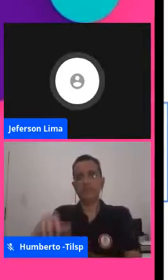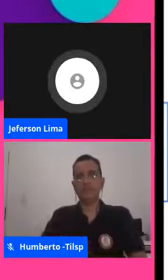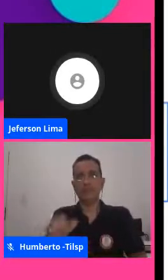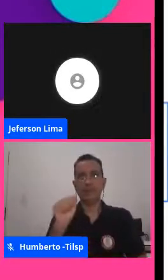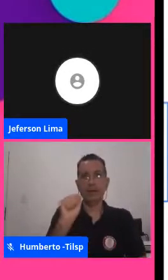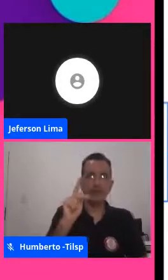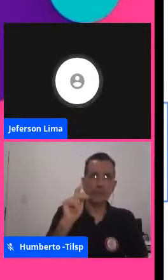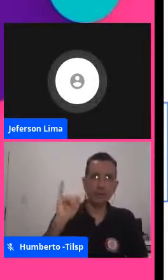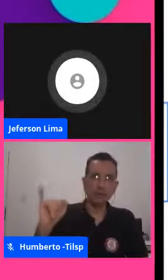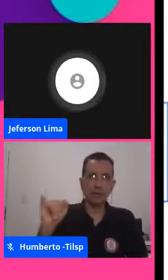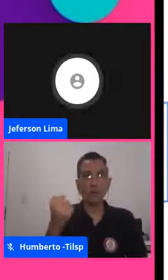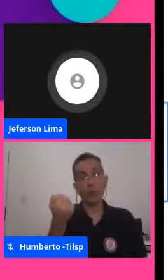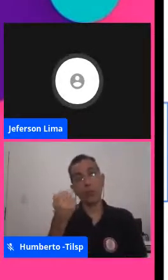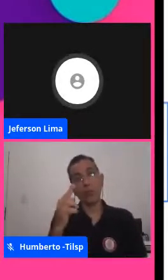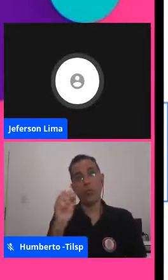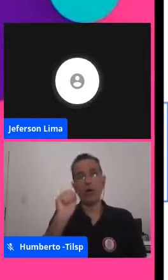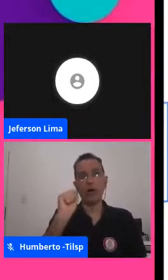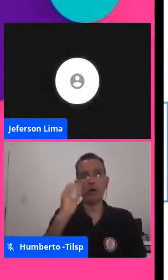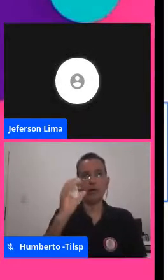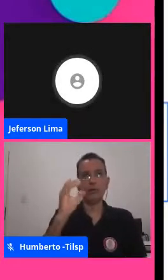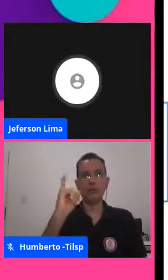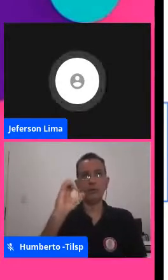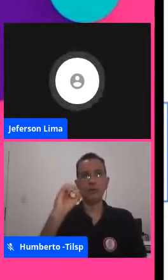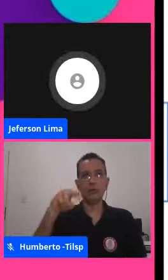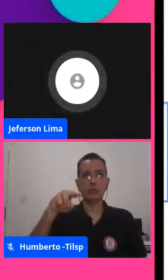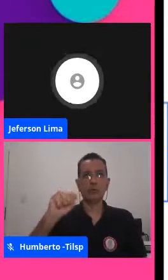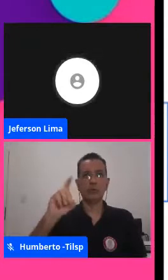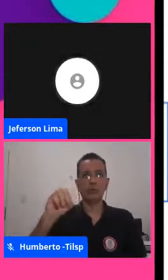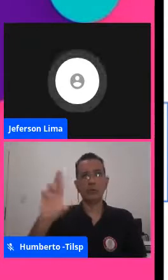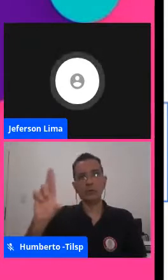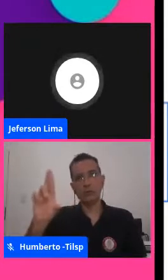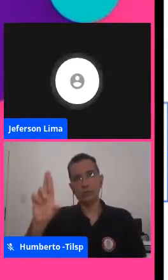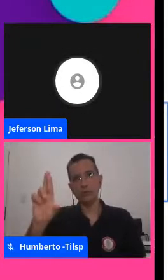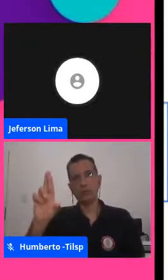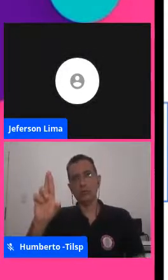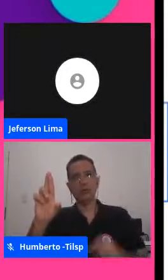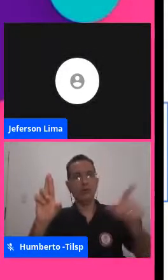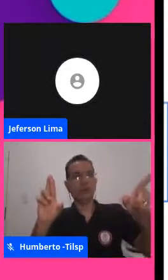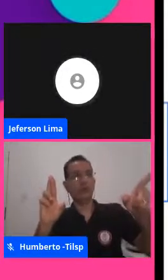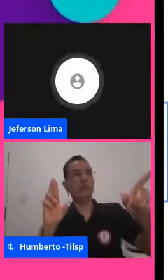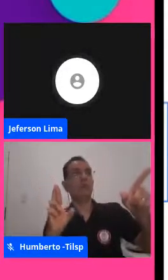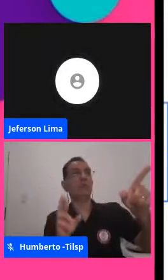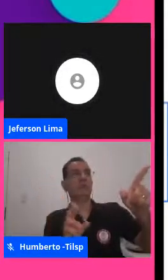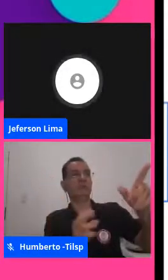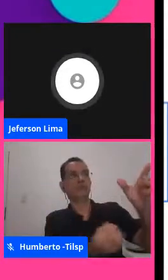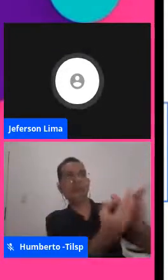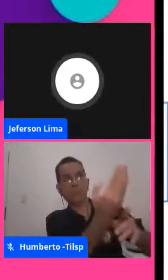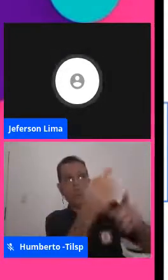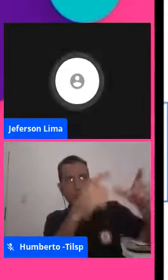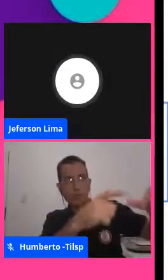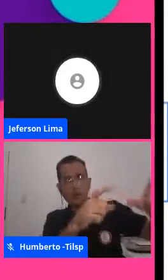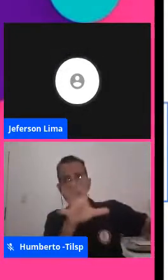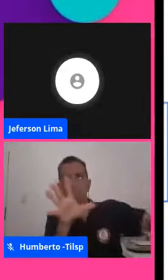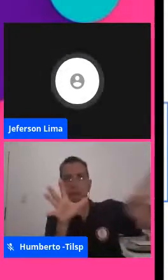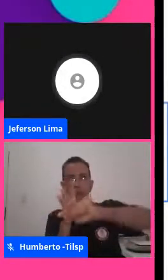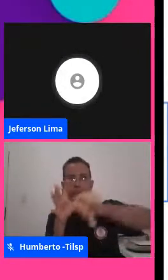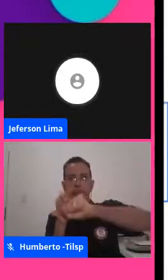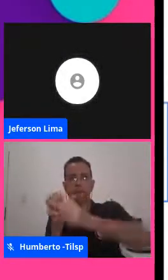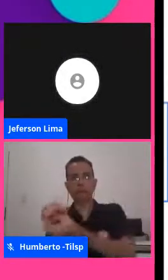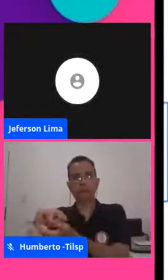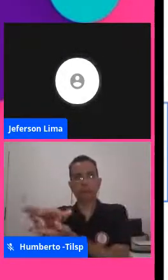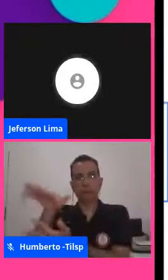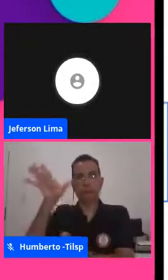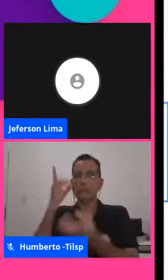ou acionador. O acionador é justamente escutar em um lugar e fazer uma ação em outro. Fechou? Ou até mesmo no mesmo